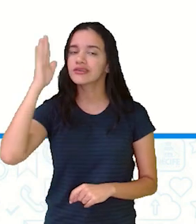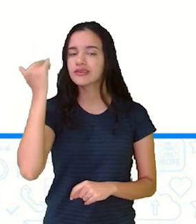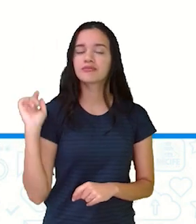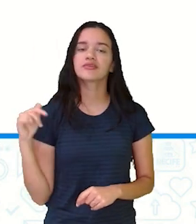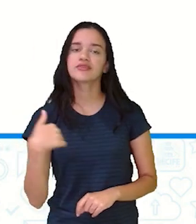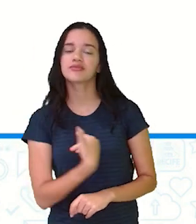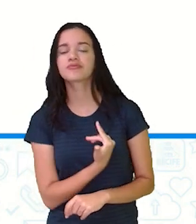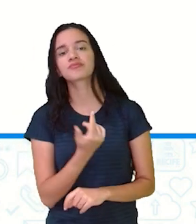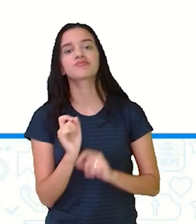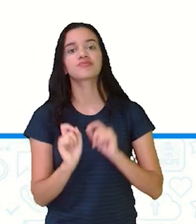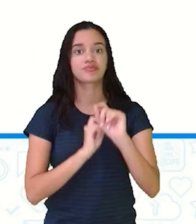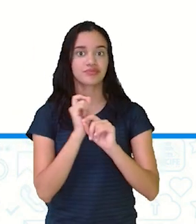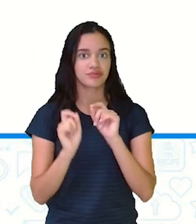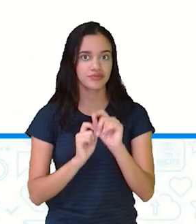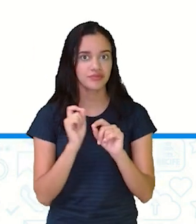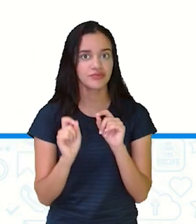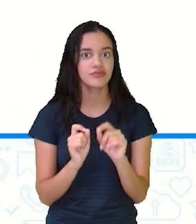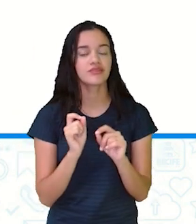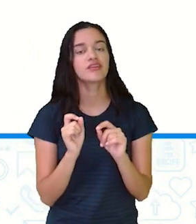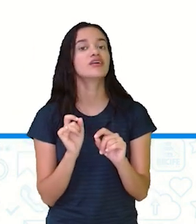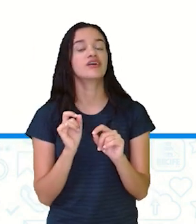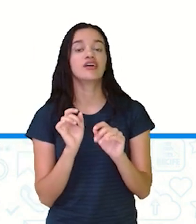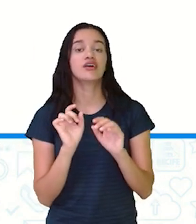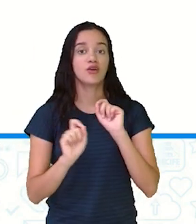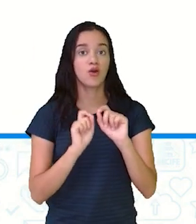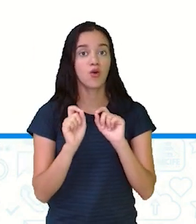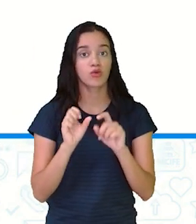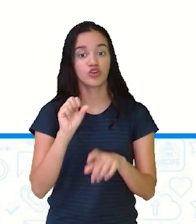de elementos de sólidos